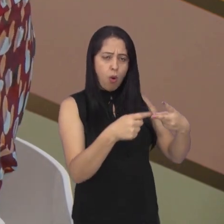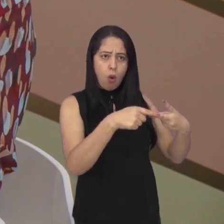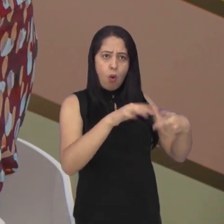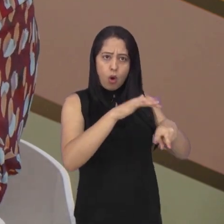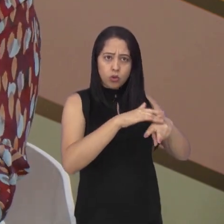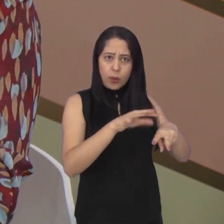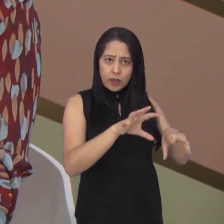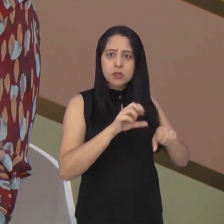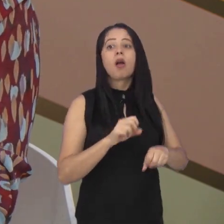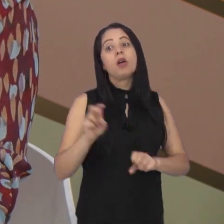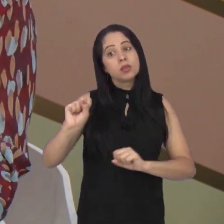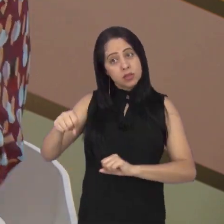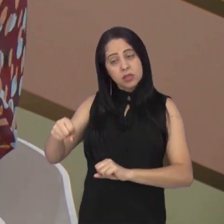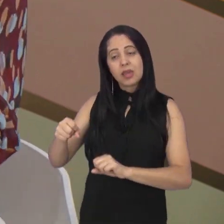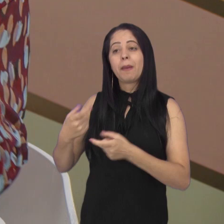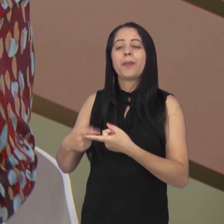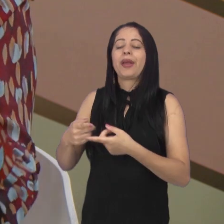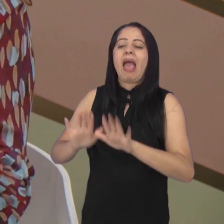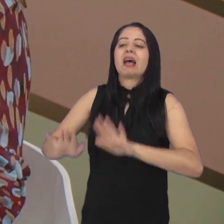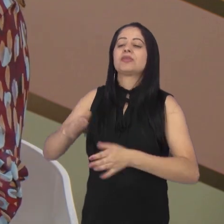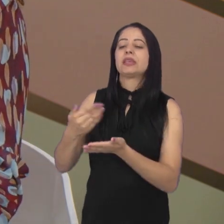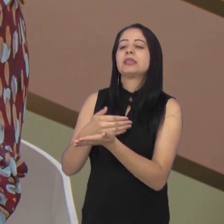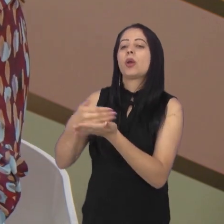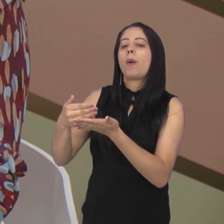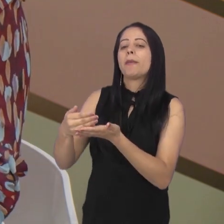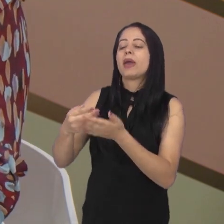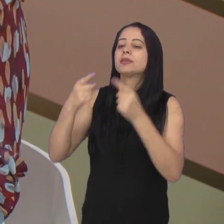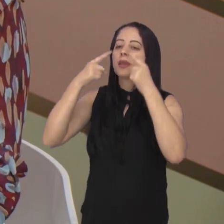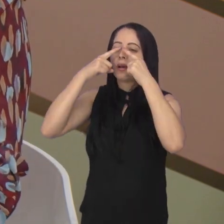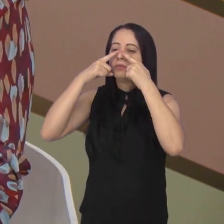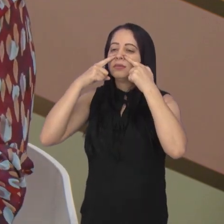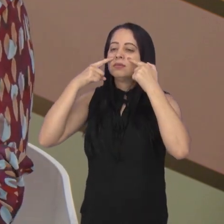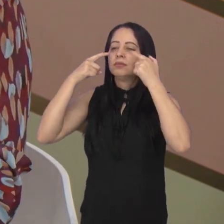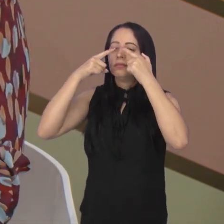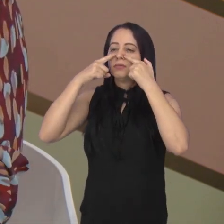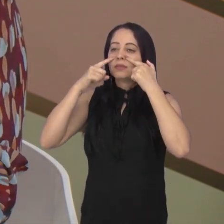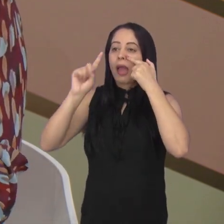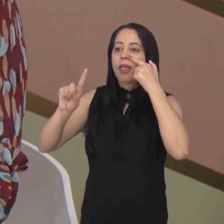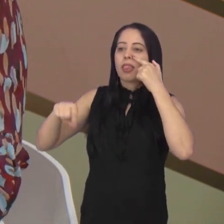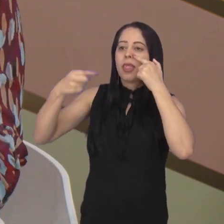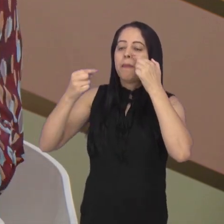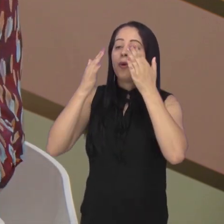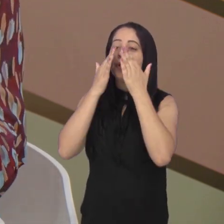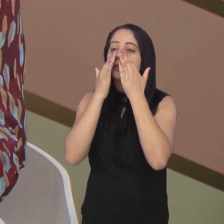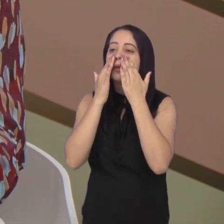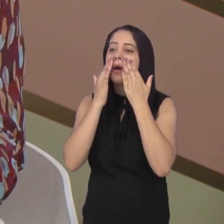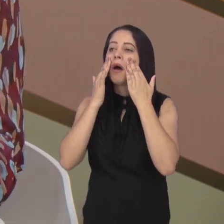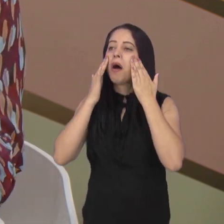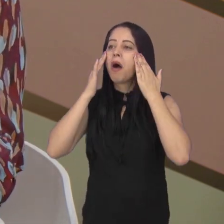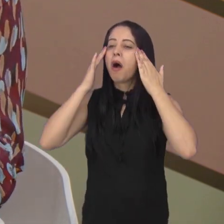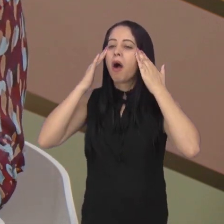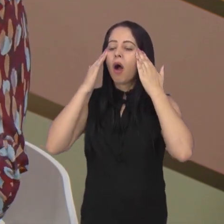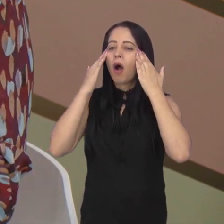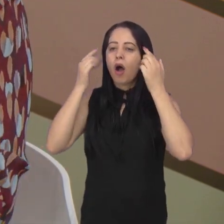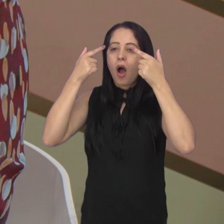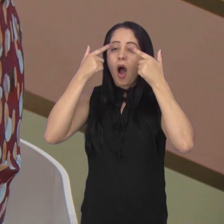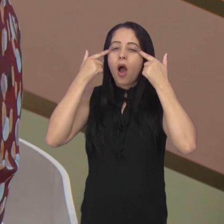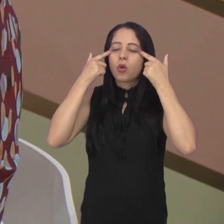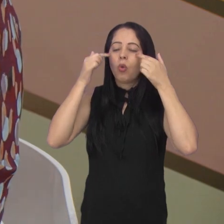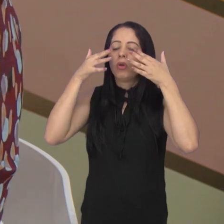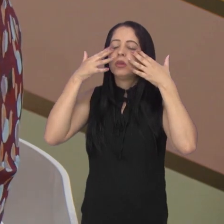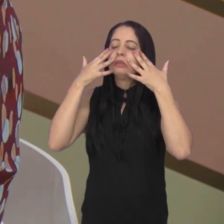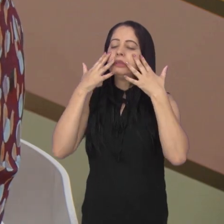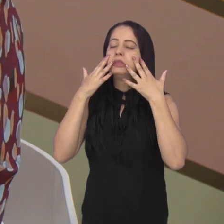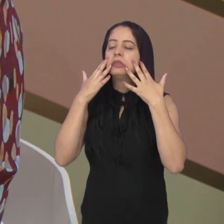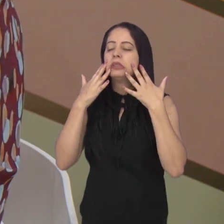inflamação nasal e essa inflamação ter para os seios da face, ter muita secreção, aí fica com aquele olhar pesado, vem os sintomas de